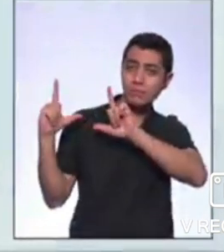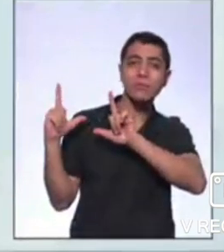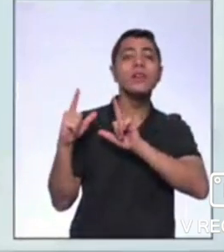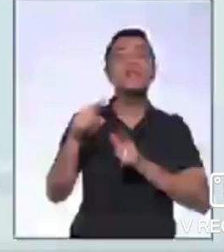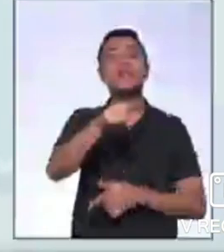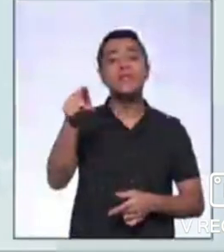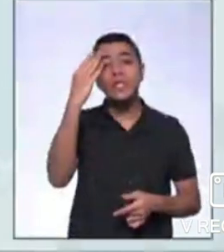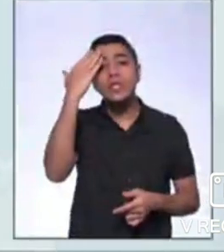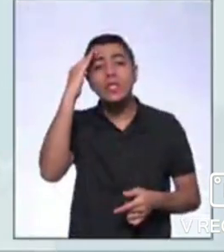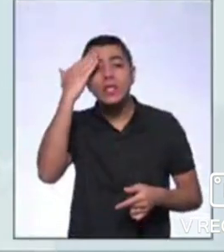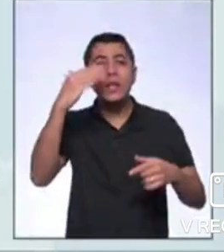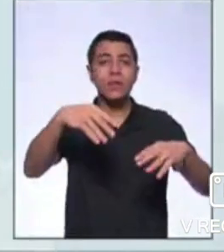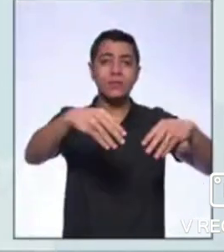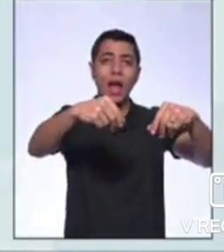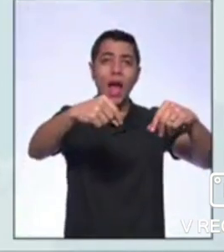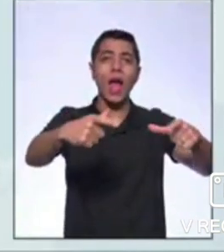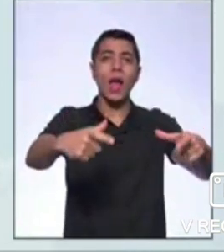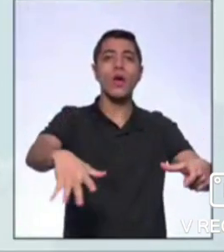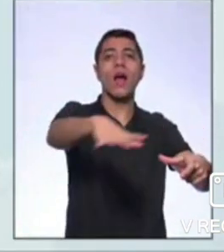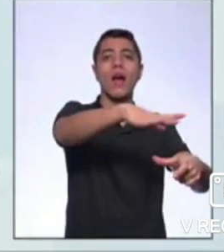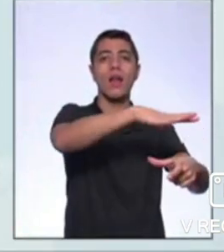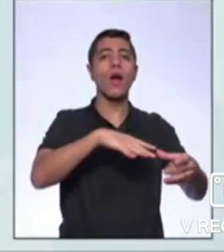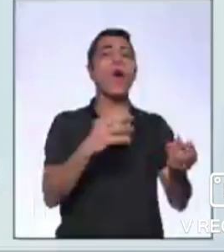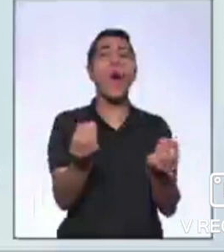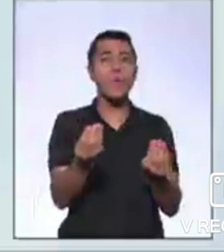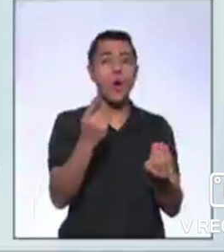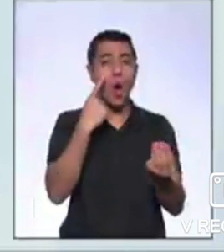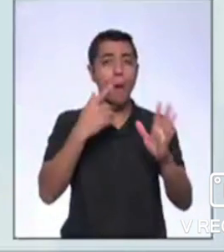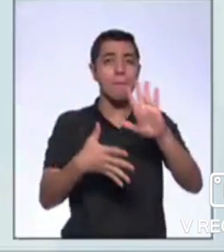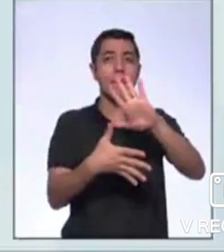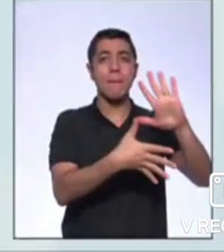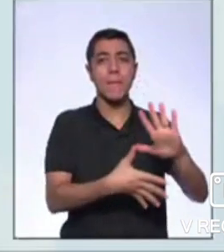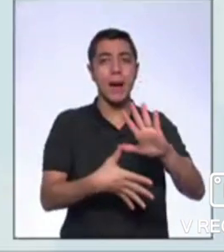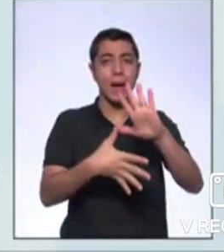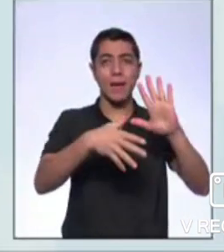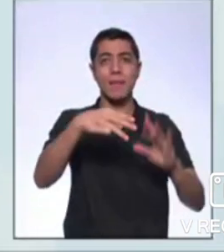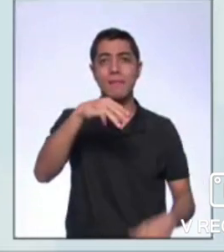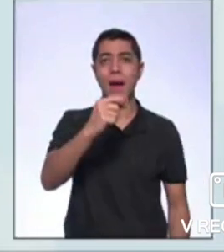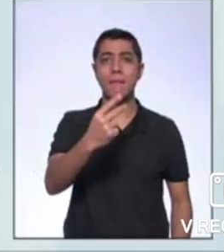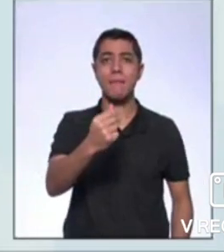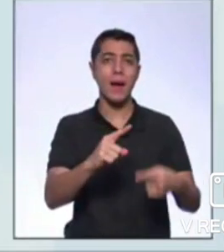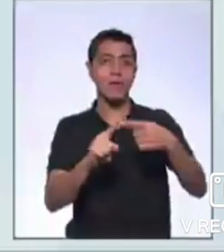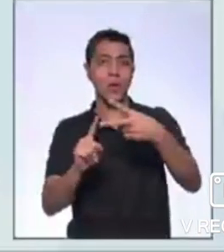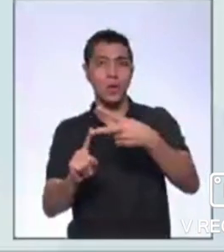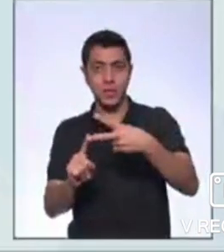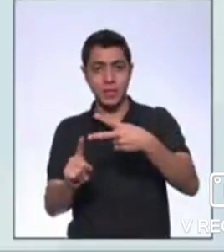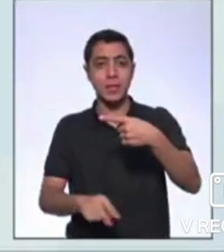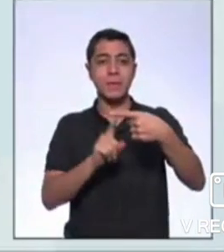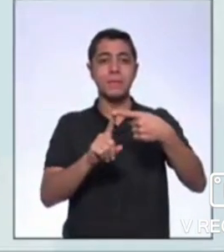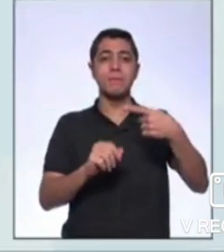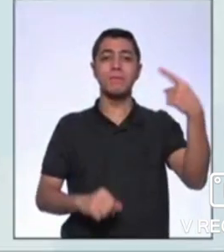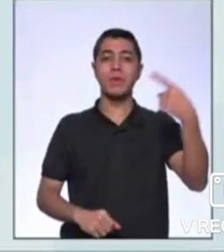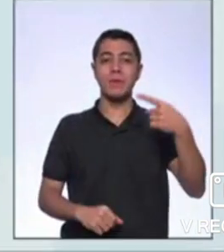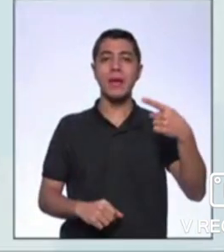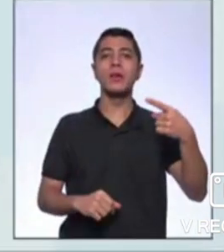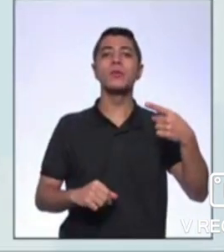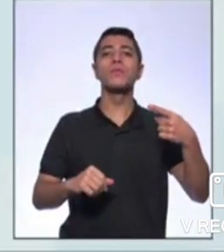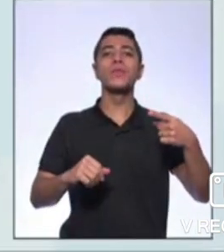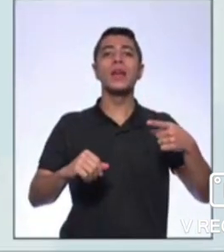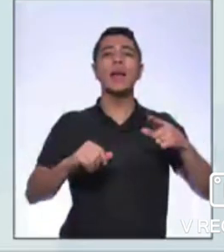vocês. Então, olha só, gente, vocês têm dois mapinhas aí. Um é o território de Israel, lá em